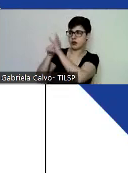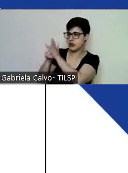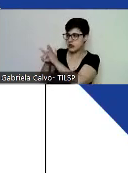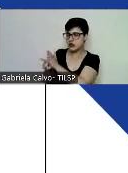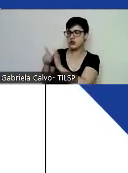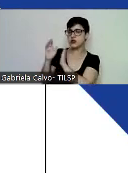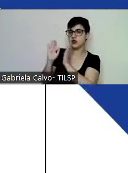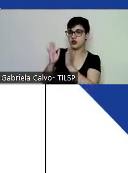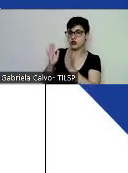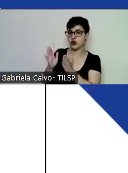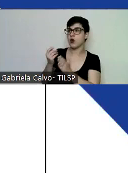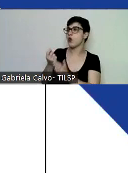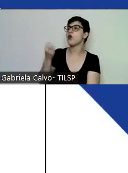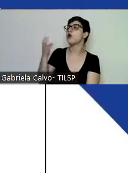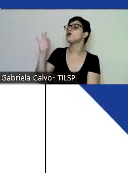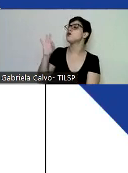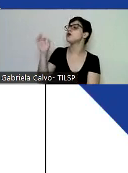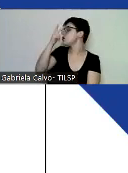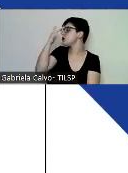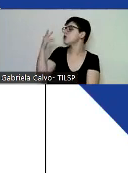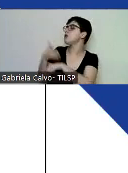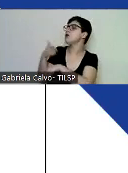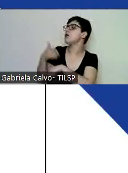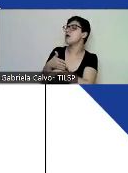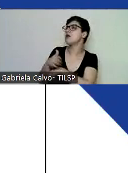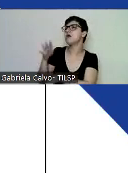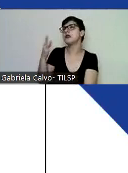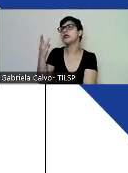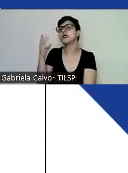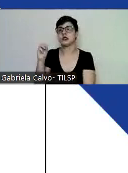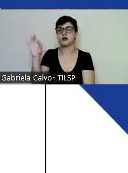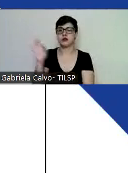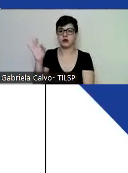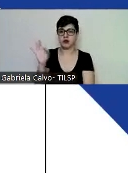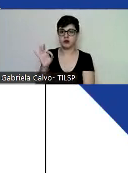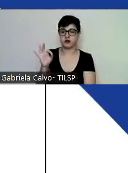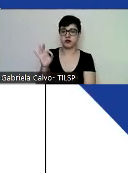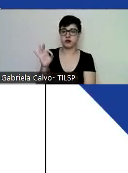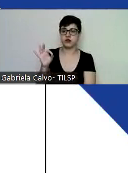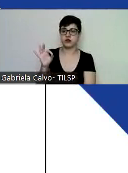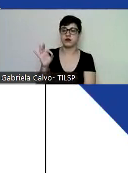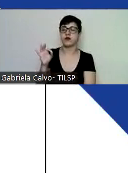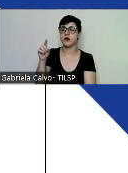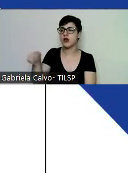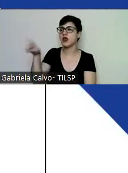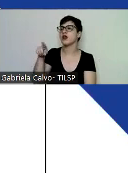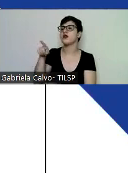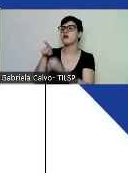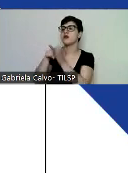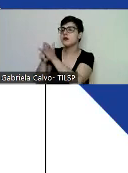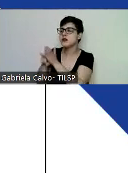a taxa mais alta de participação que nós encontravamos era 30% né em geral as consultas do e com elas têm muito pouca aderência